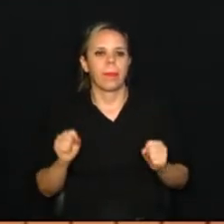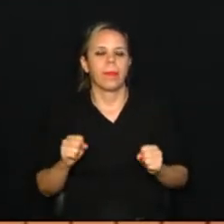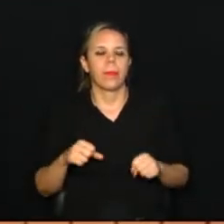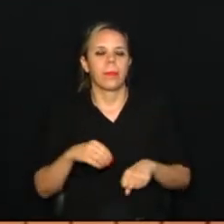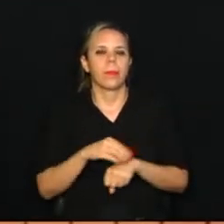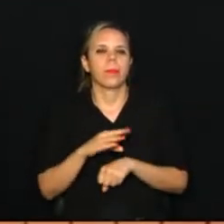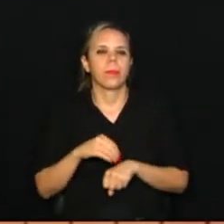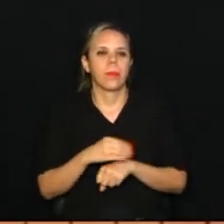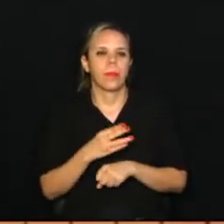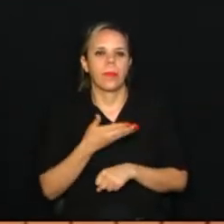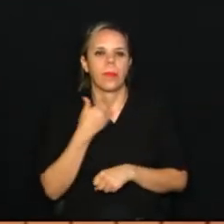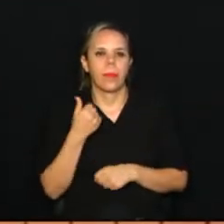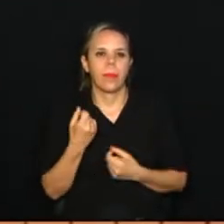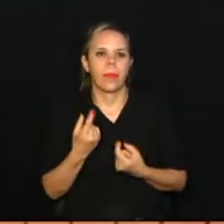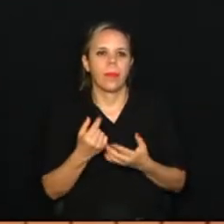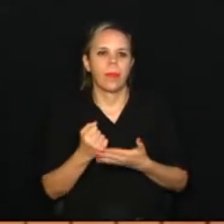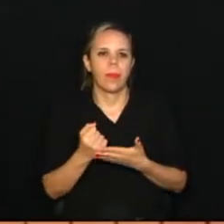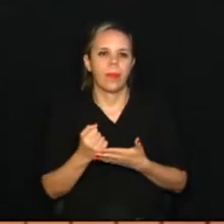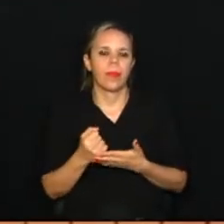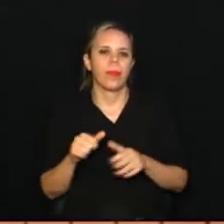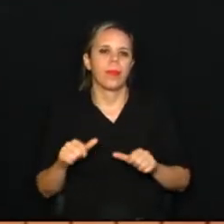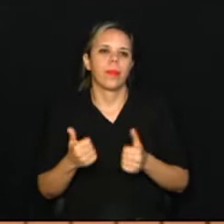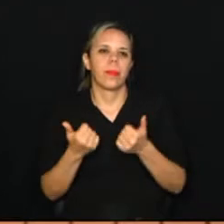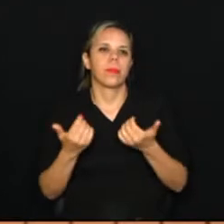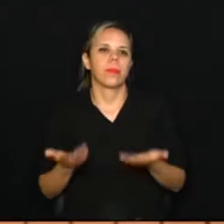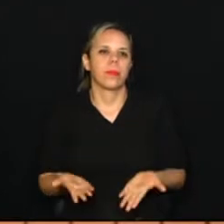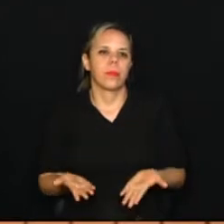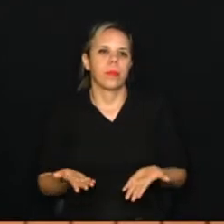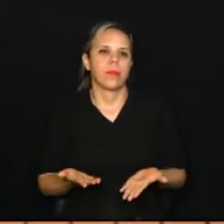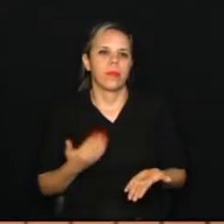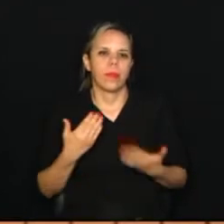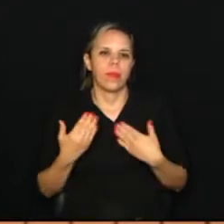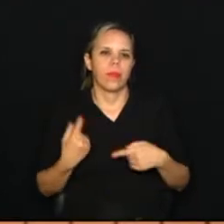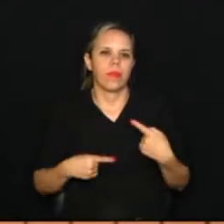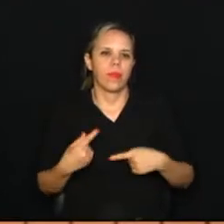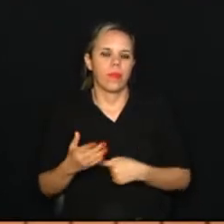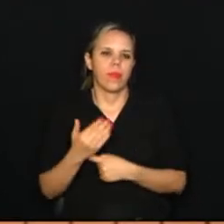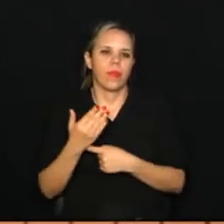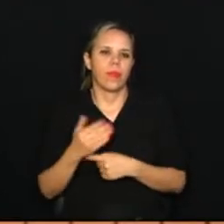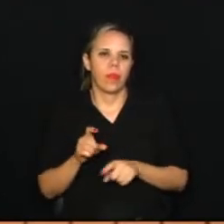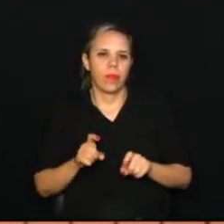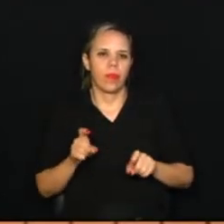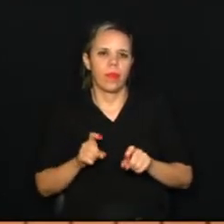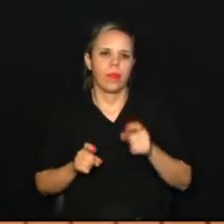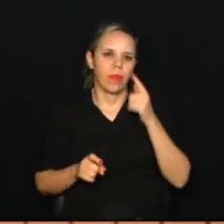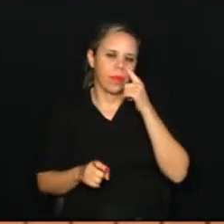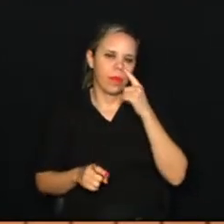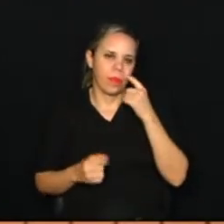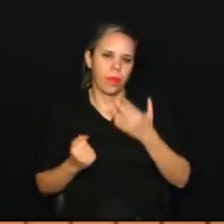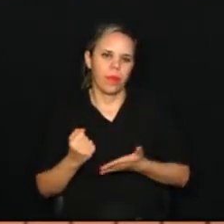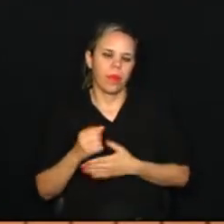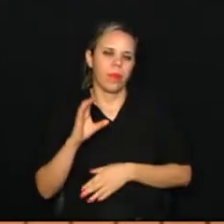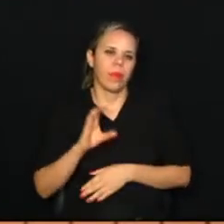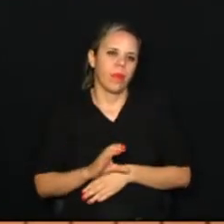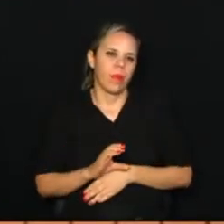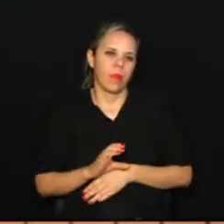dado alguma contribuição positiva para a discussão de tecnologia da informação a favor do cidadão na cidade de Campinas.